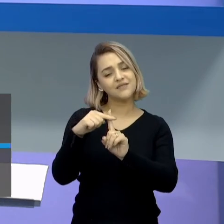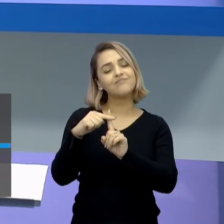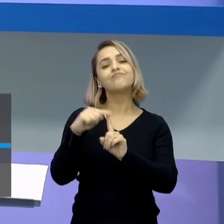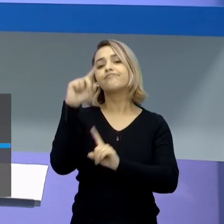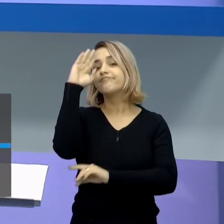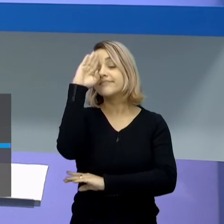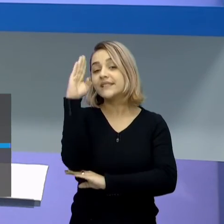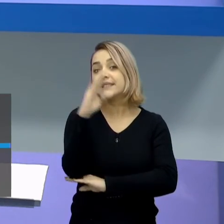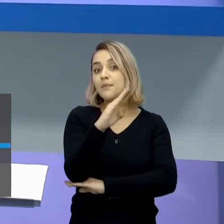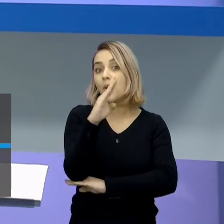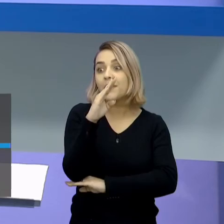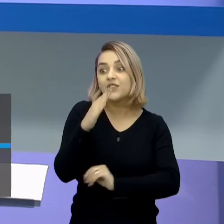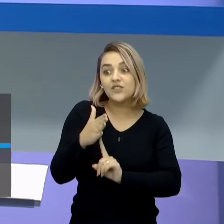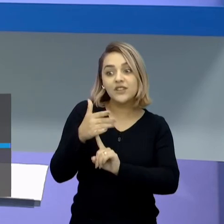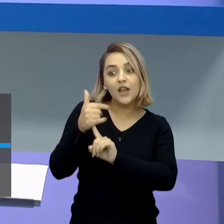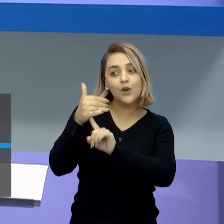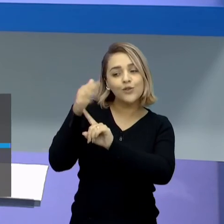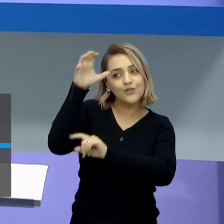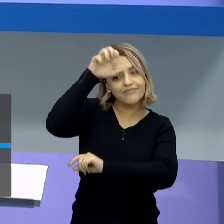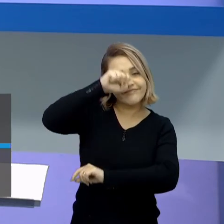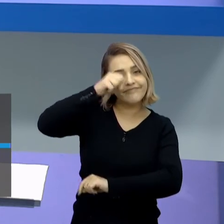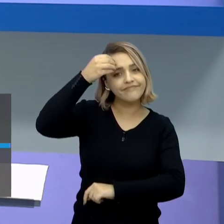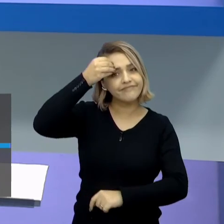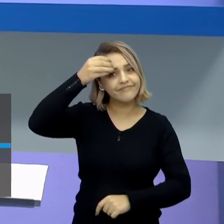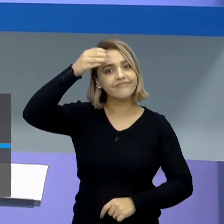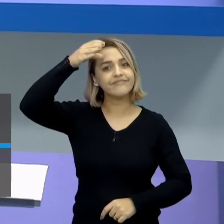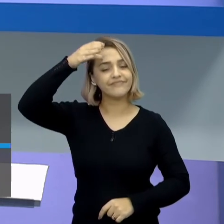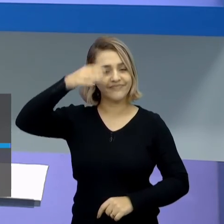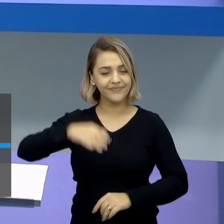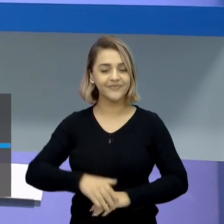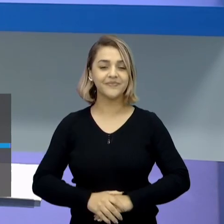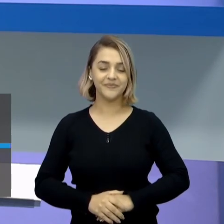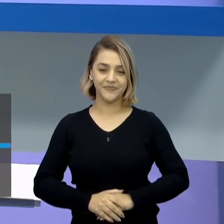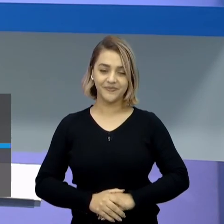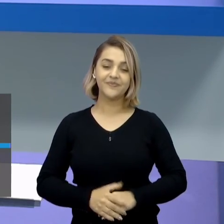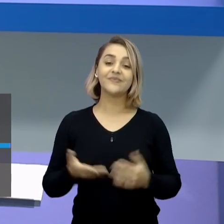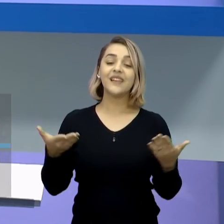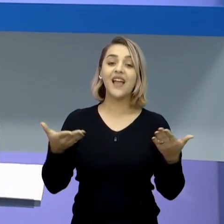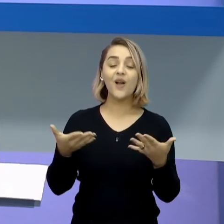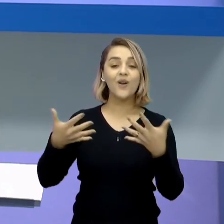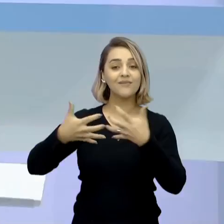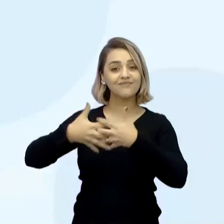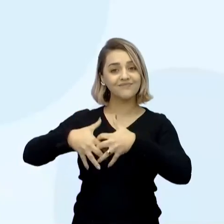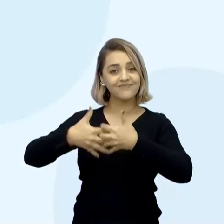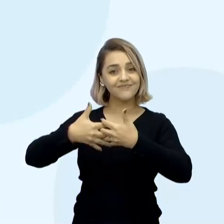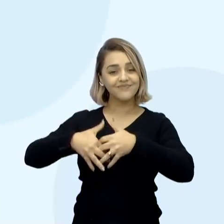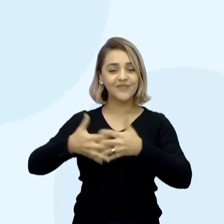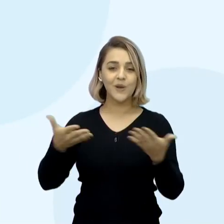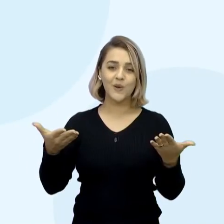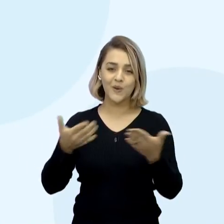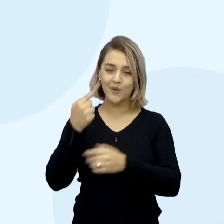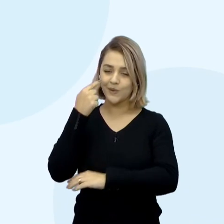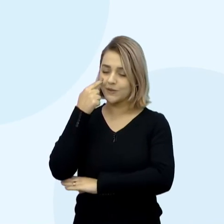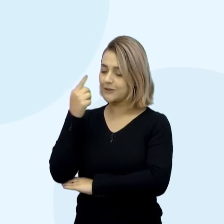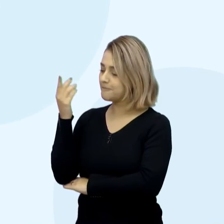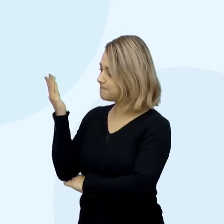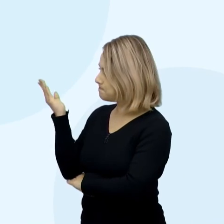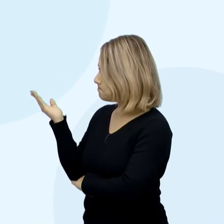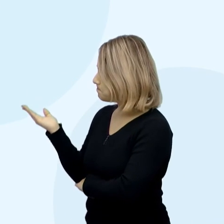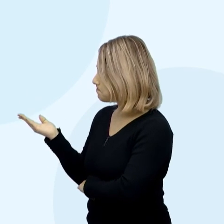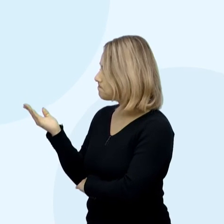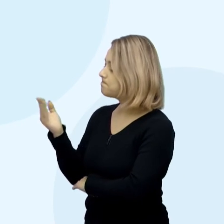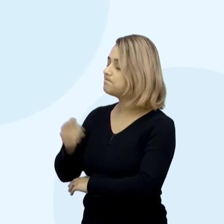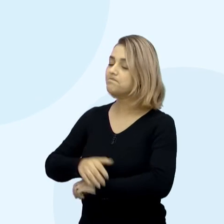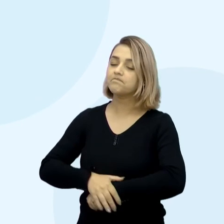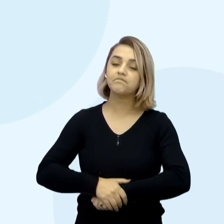aprendizado aí de novas tecnologias. Tudo bem? Então, vamos lá para a nossa reflexão de hoje. Vamos lá na nossa tela?